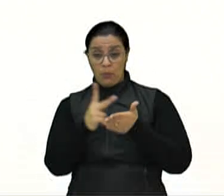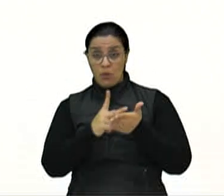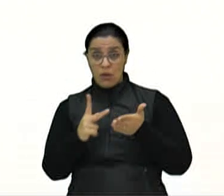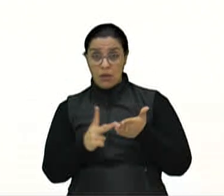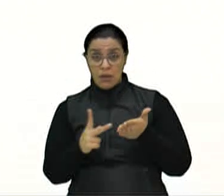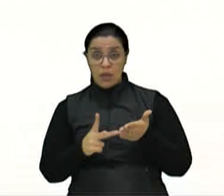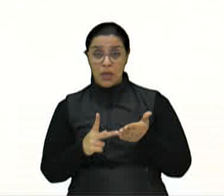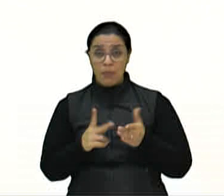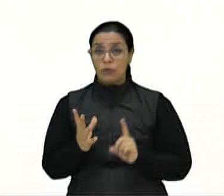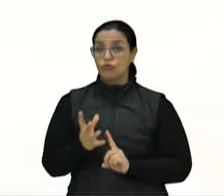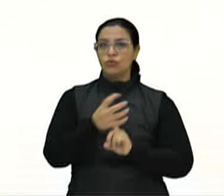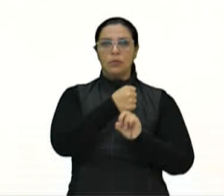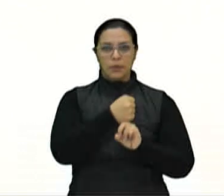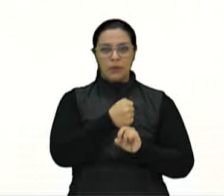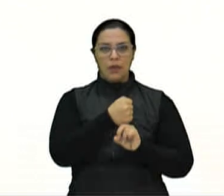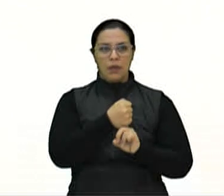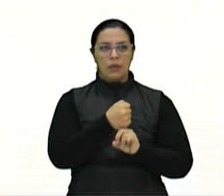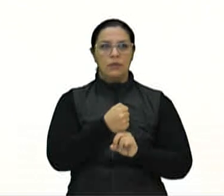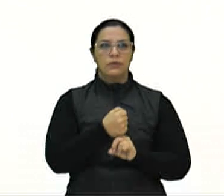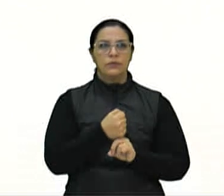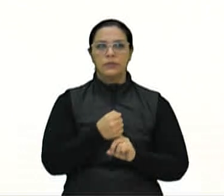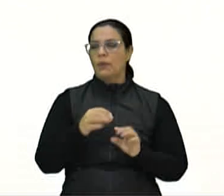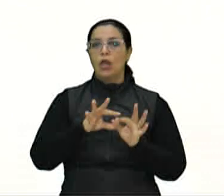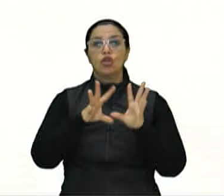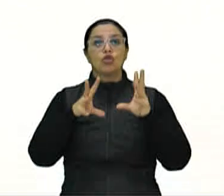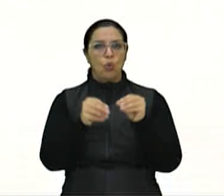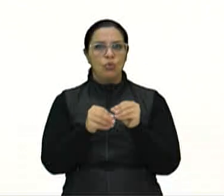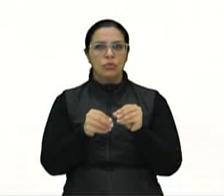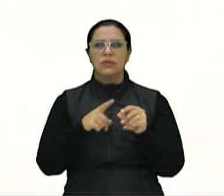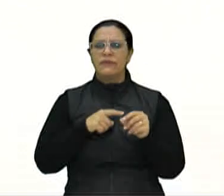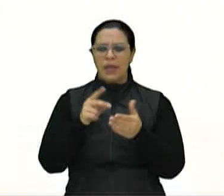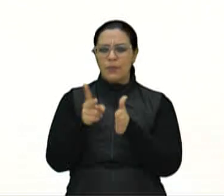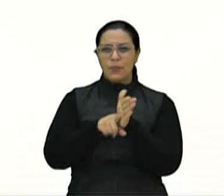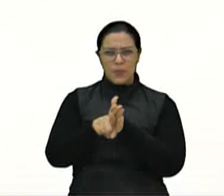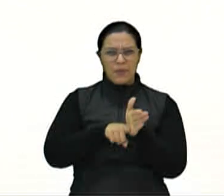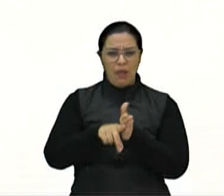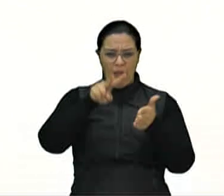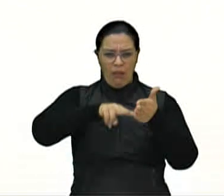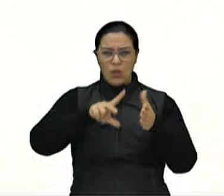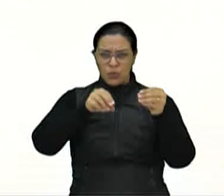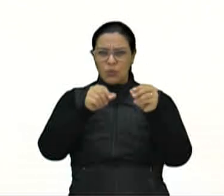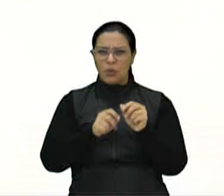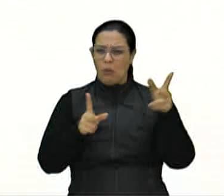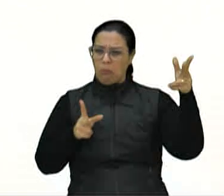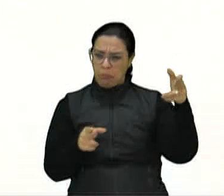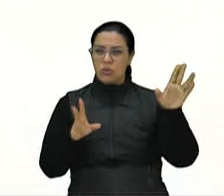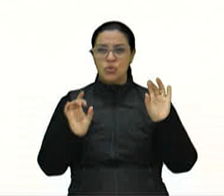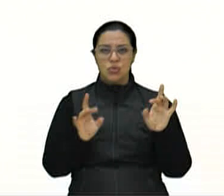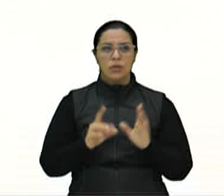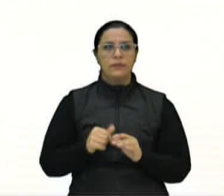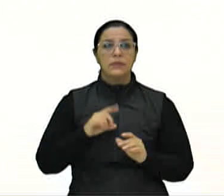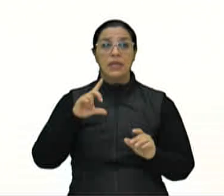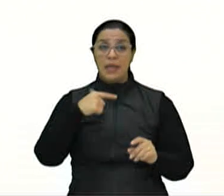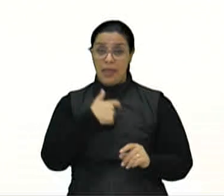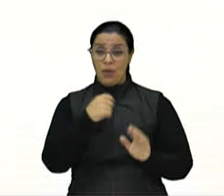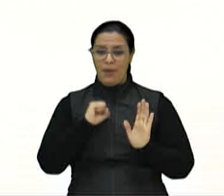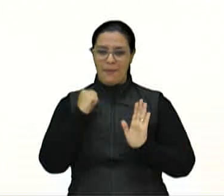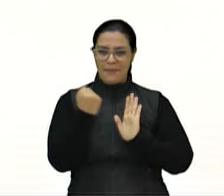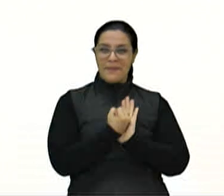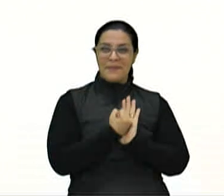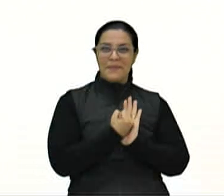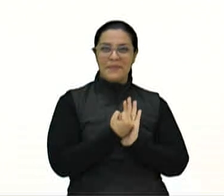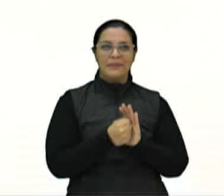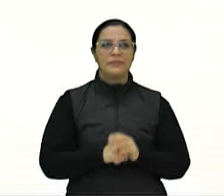poema dominado. Eu não o coloquei inteiro, tá? Você procura depois e eu leia inteiro. Eu, etiqueta.